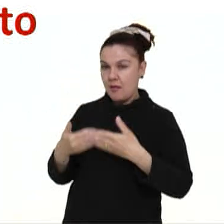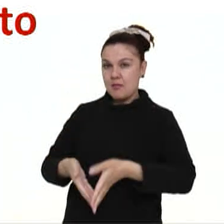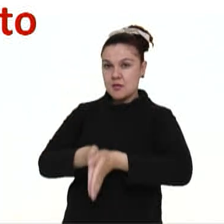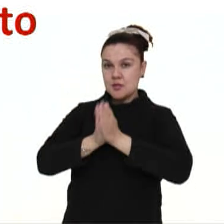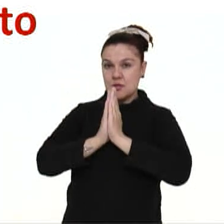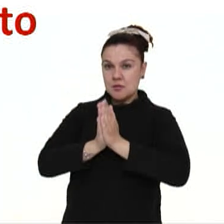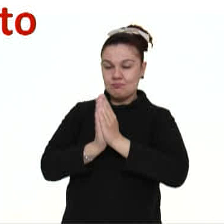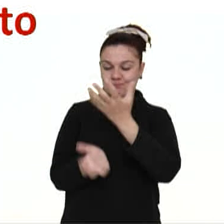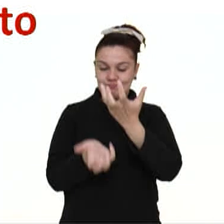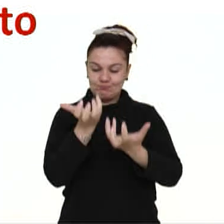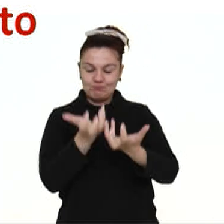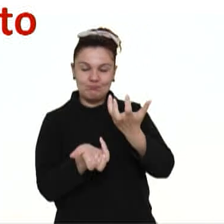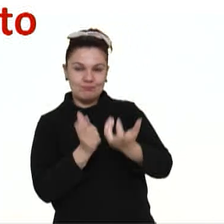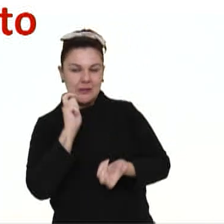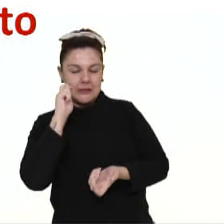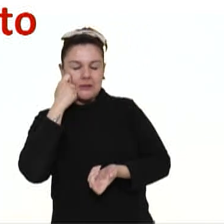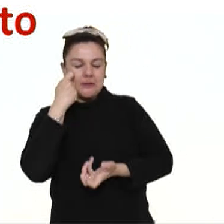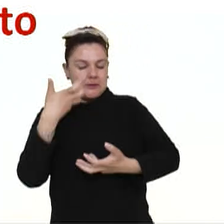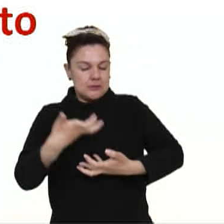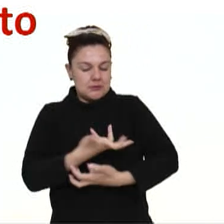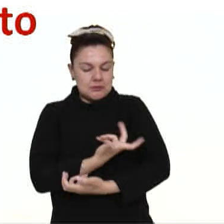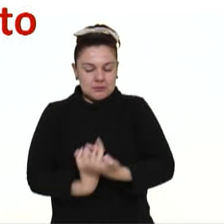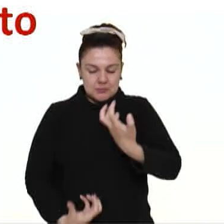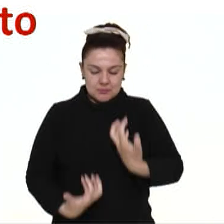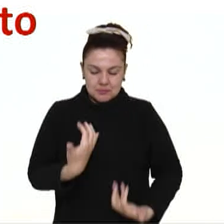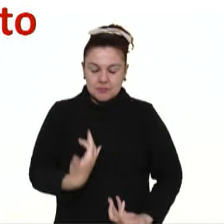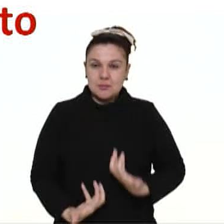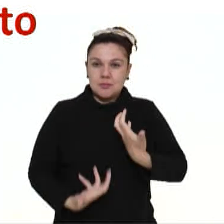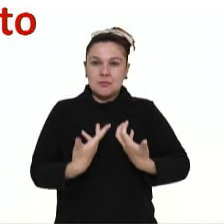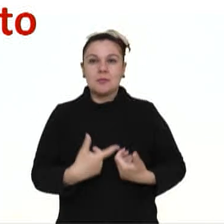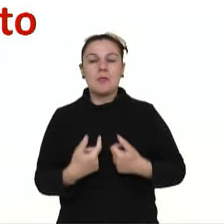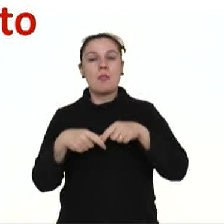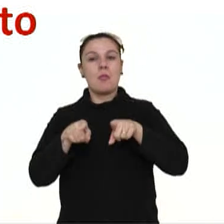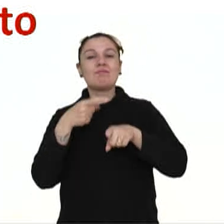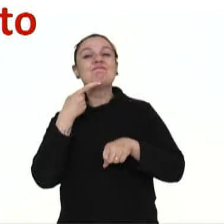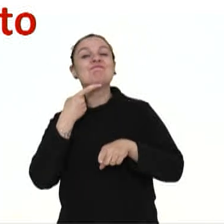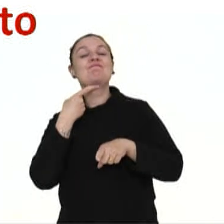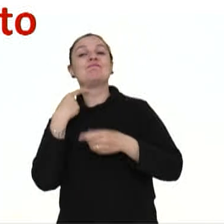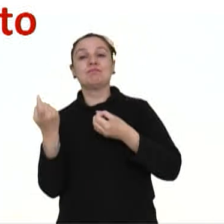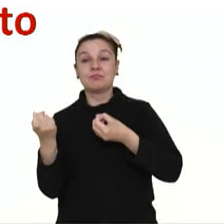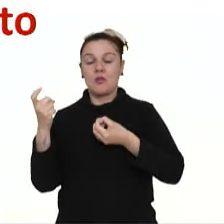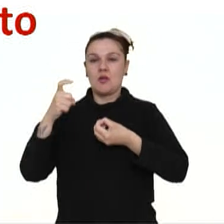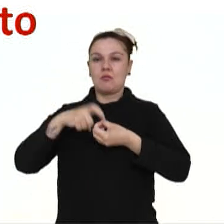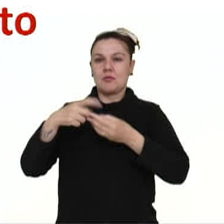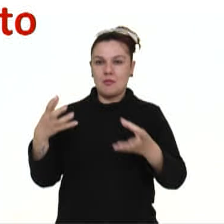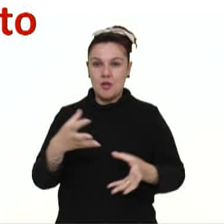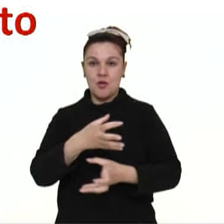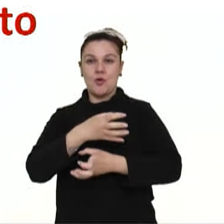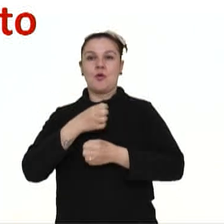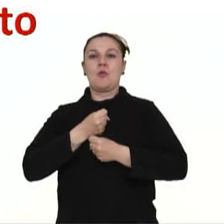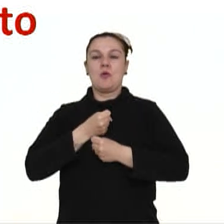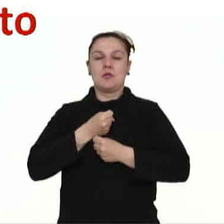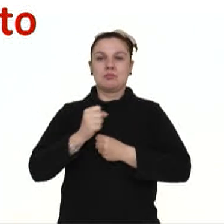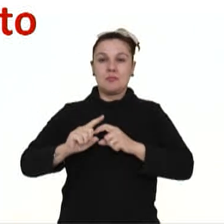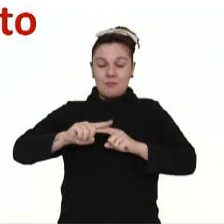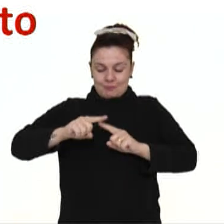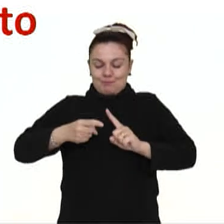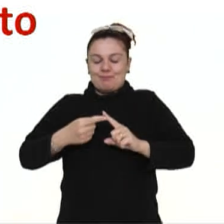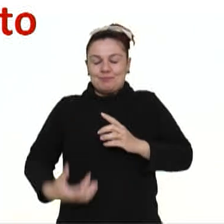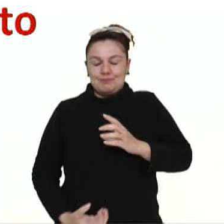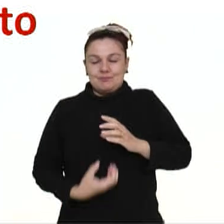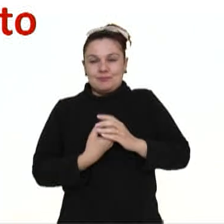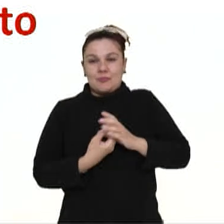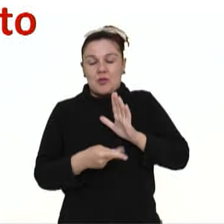na chama negra, que lhe queime entre as pernas o desejo de retomar, de recolher para o seu útero terra